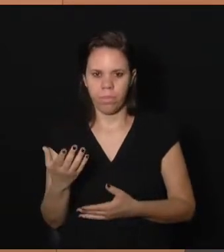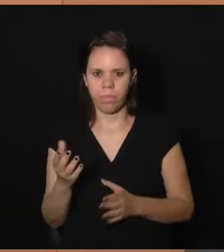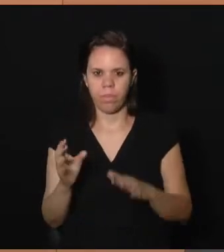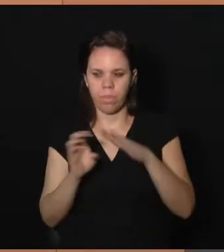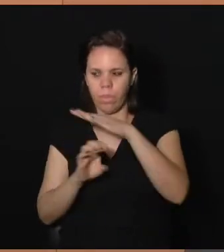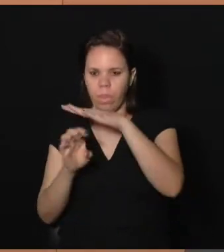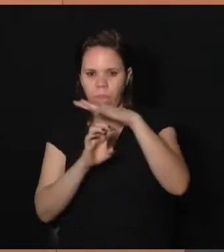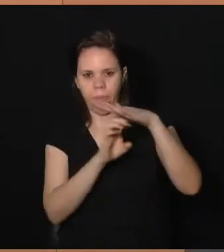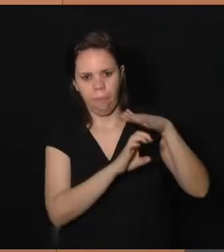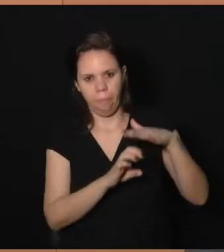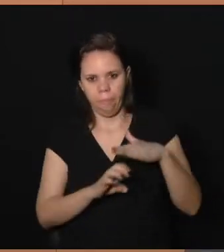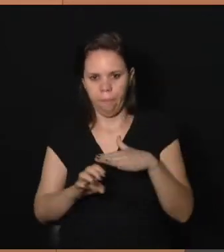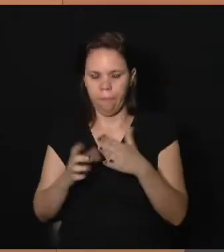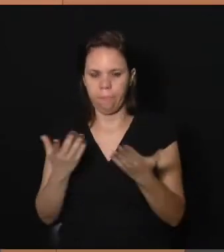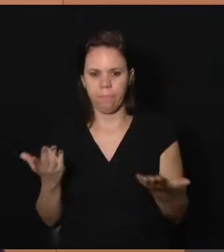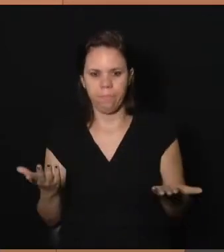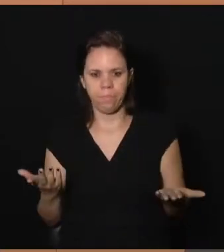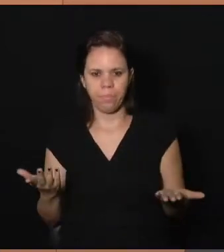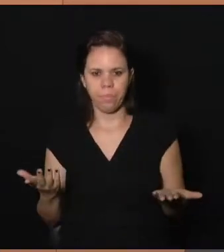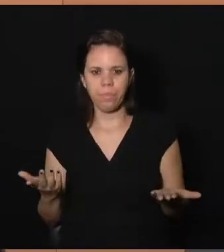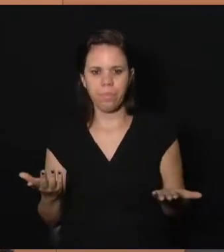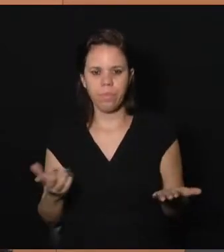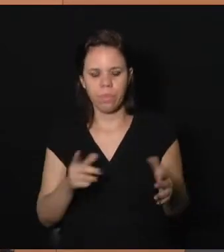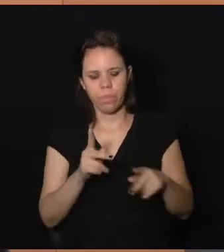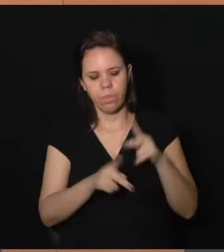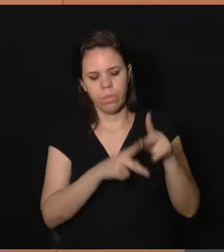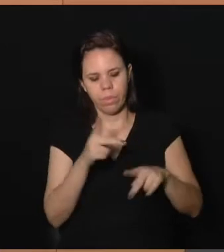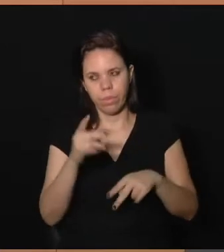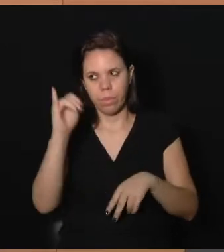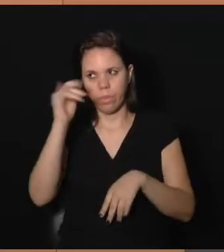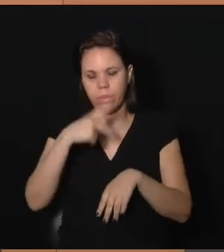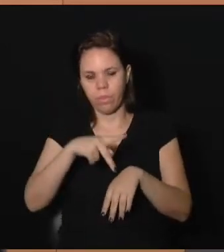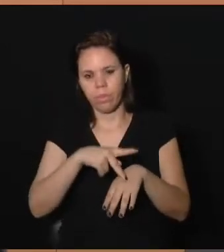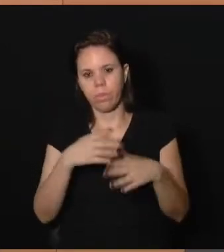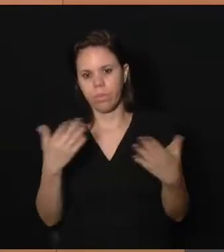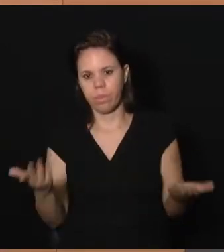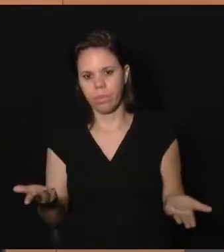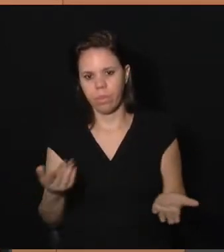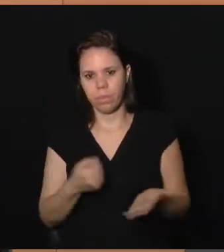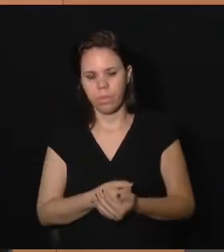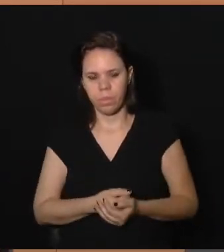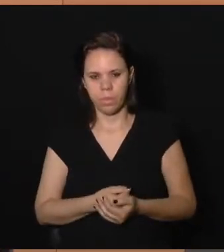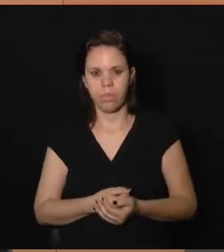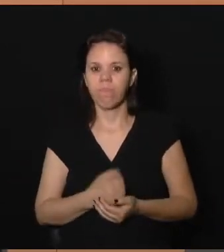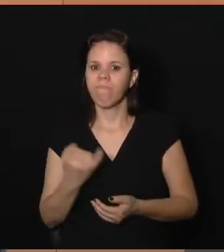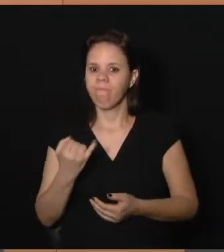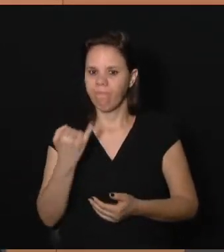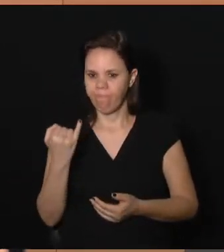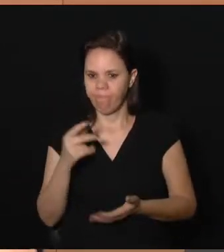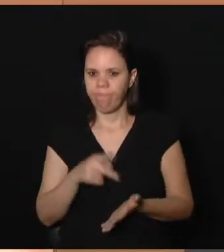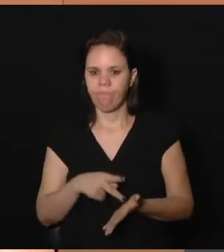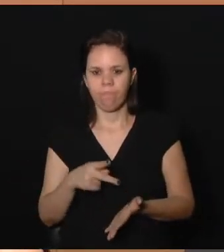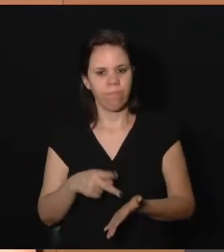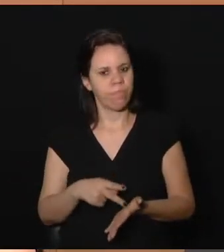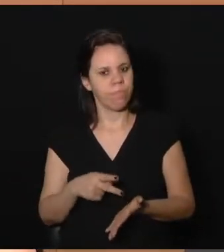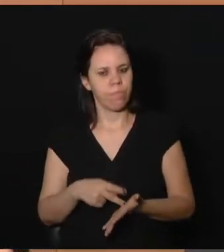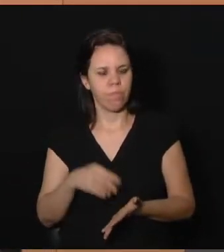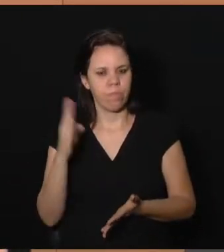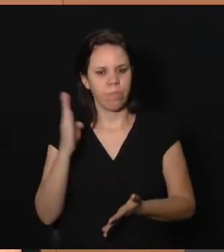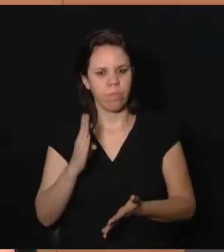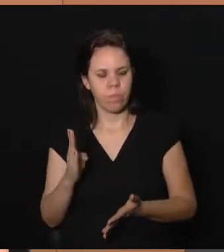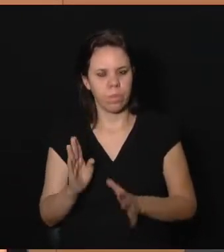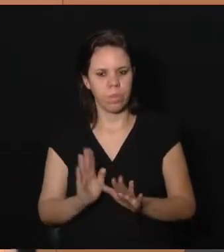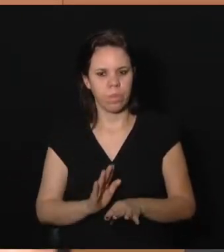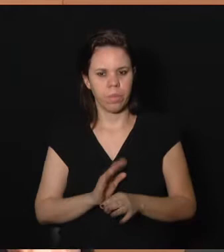aéreas, seja de passageiros internacionais, né? Ou porque ela é importante, até porque a Aeroportos Brasil disse que,